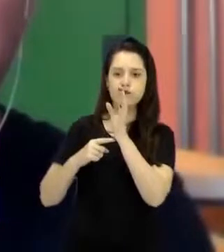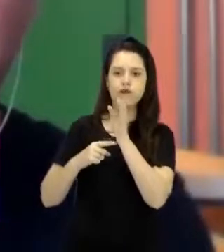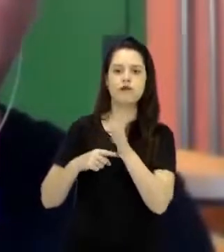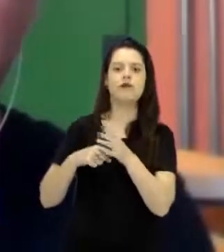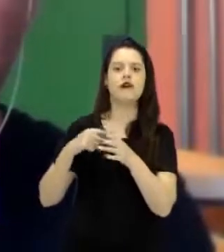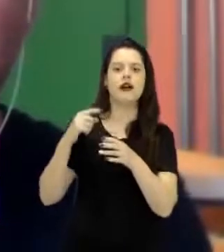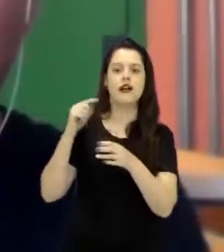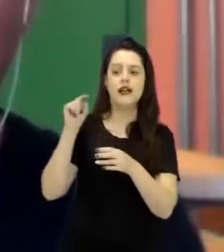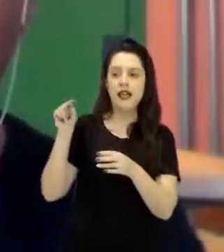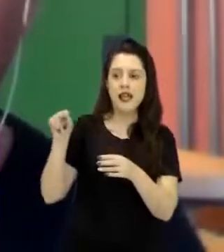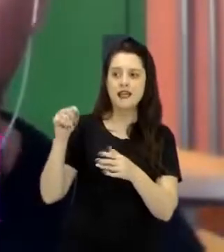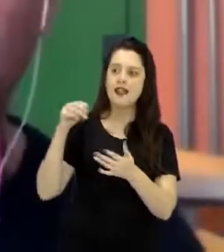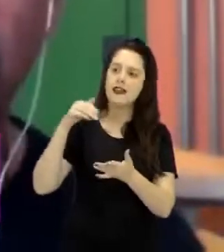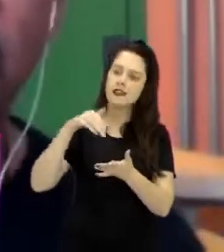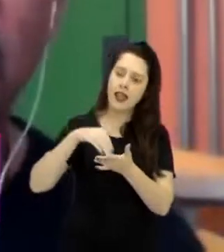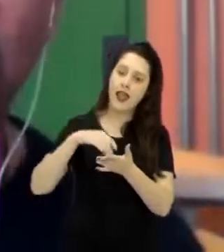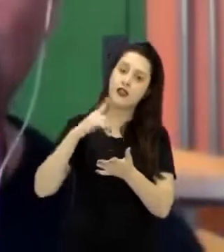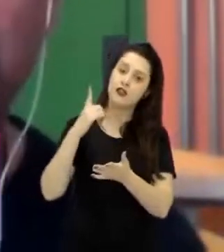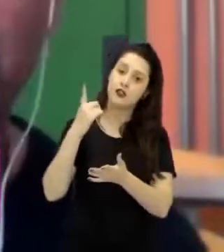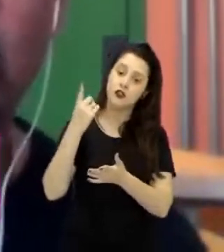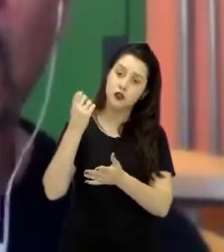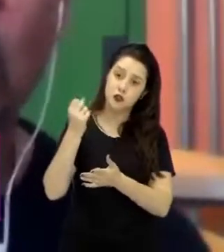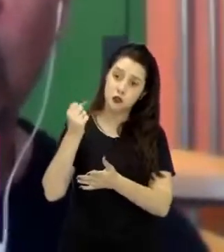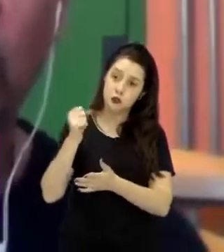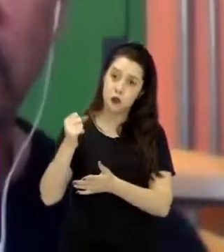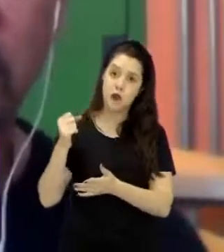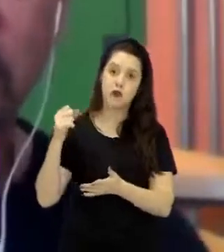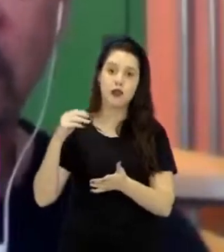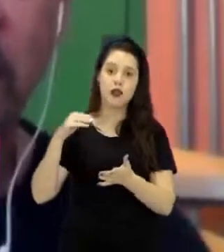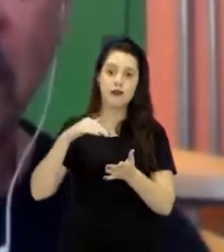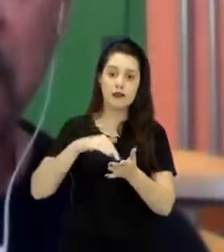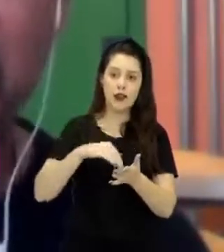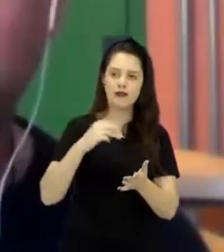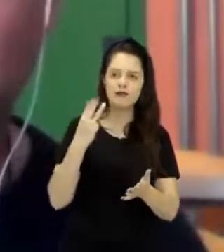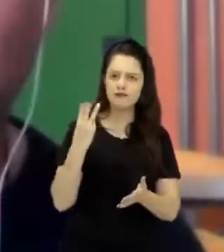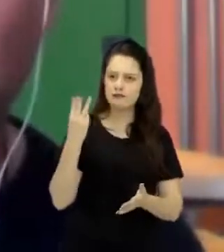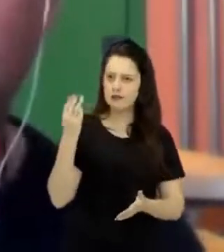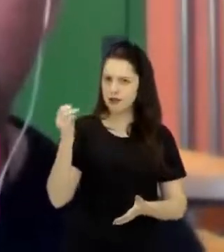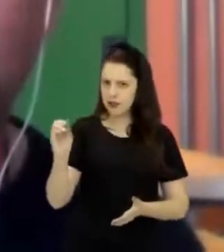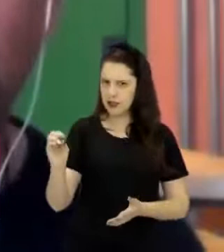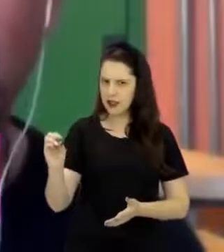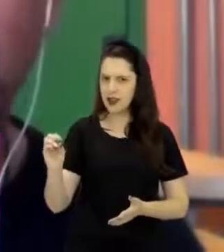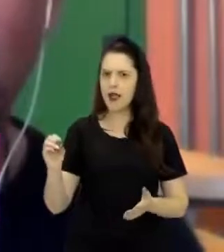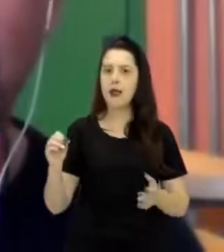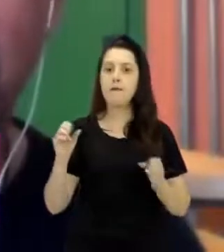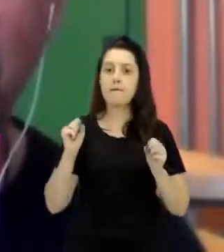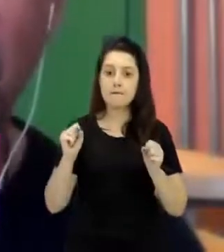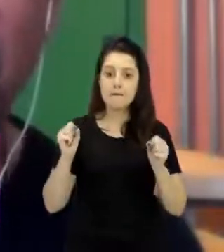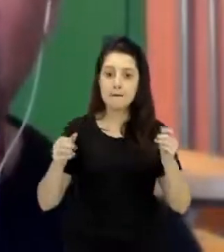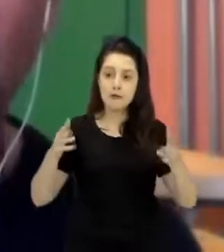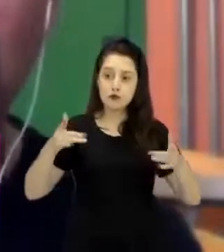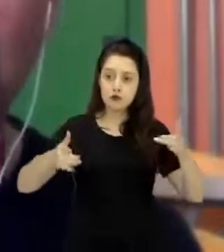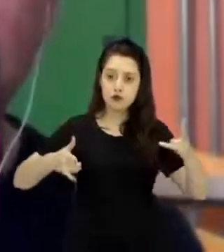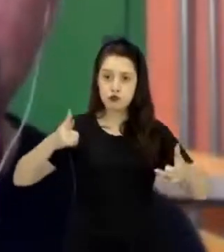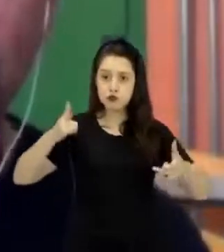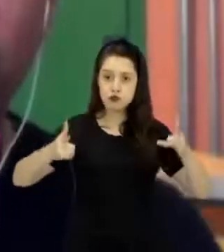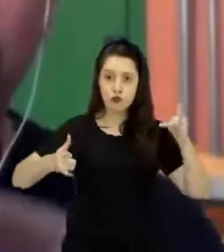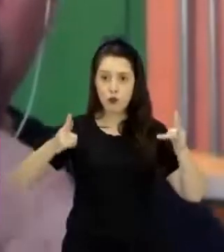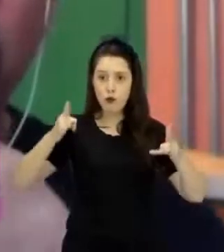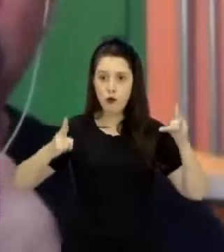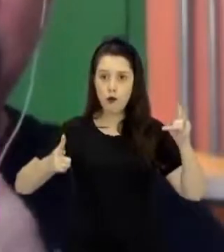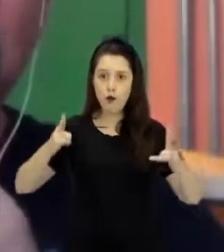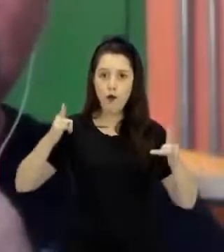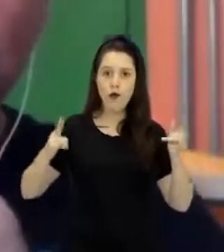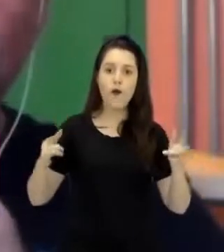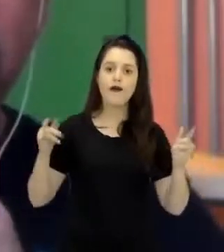0 a 360. Nós usamos isso aqui muito para controlar robôs, tá? Braços robóticos, entre outras coisas. Então, no caso,